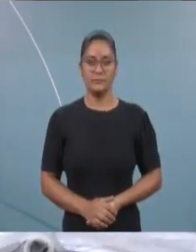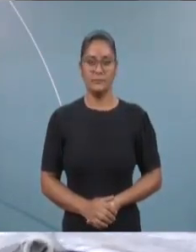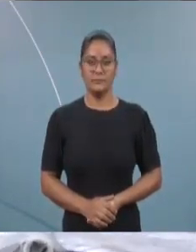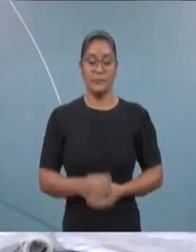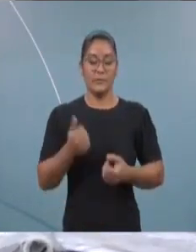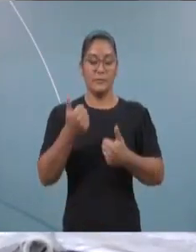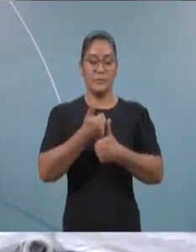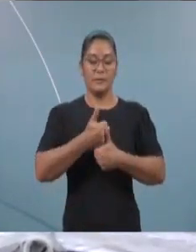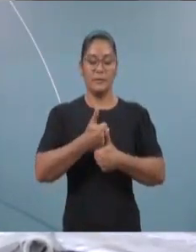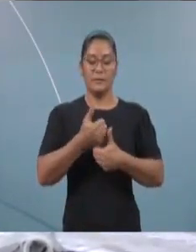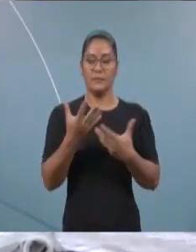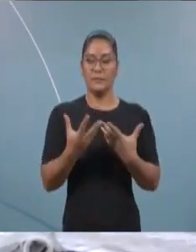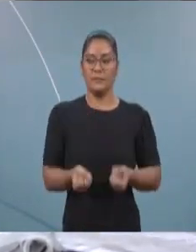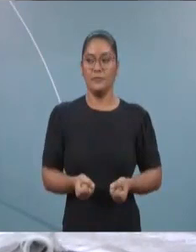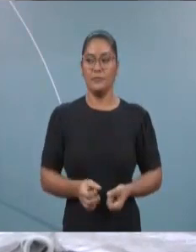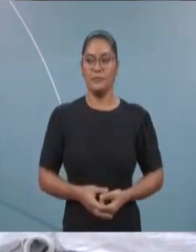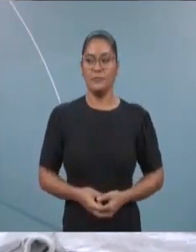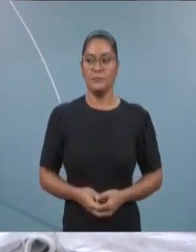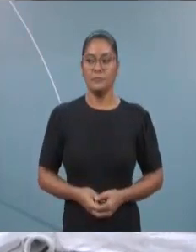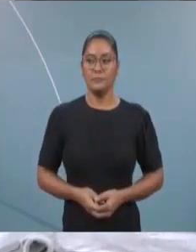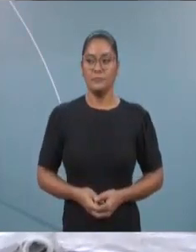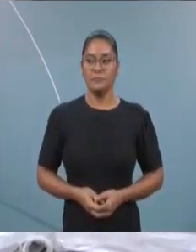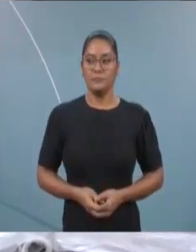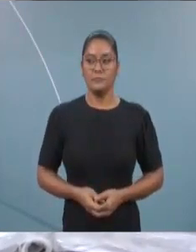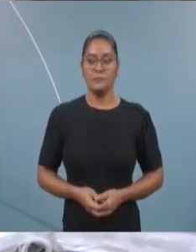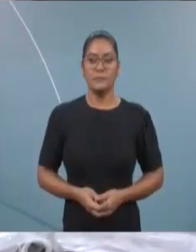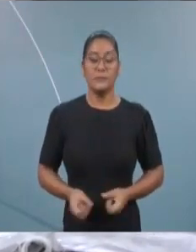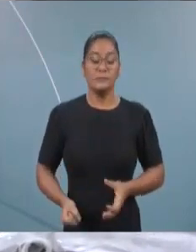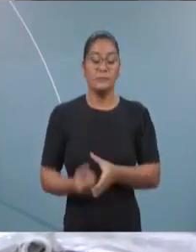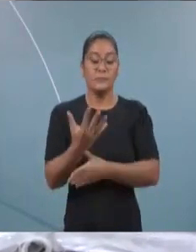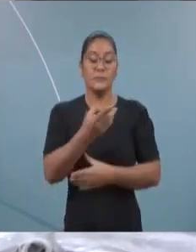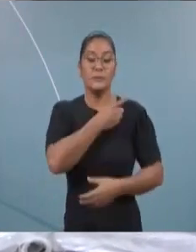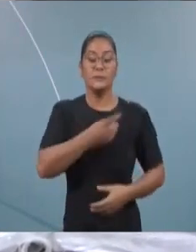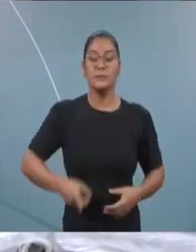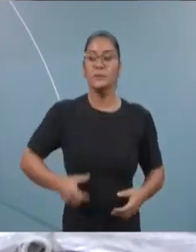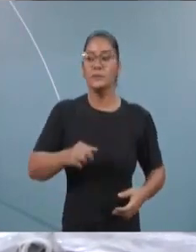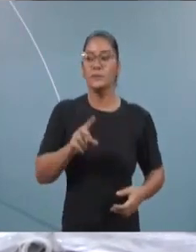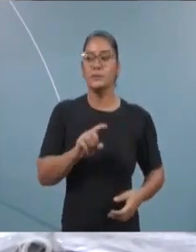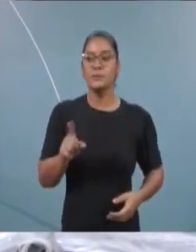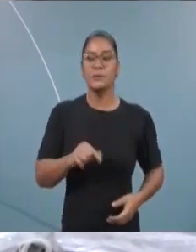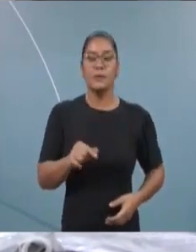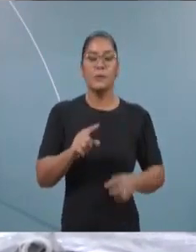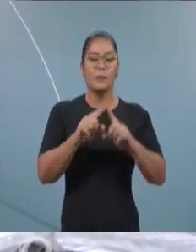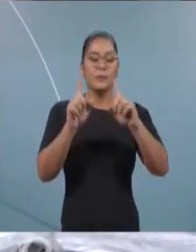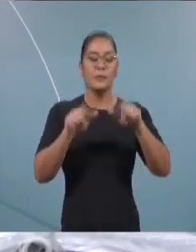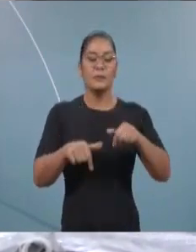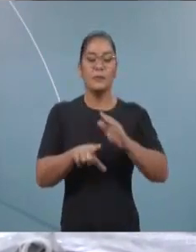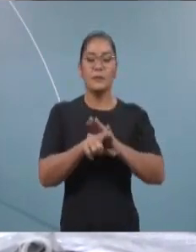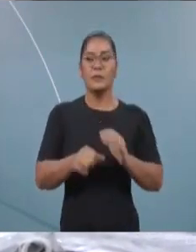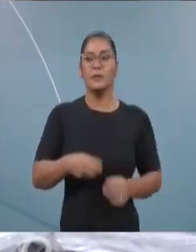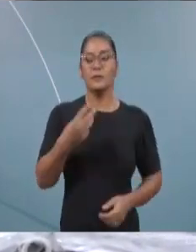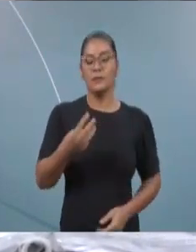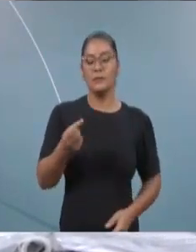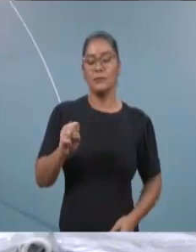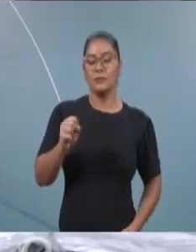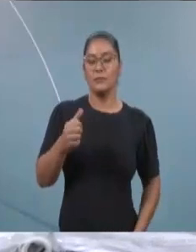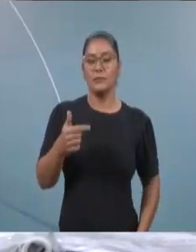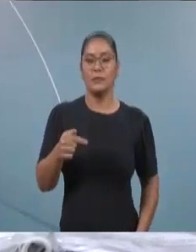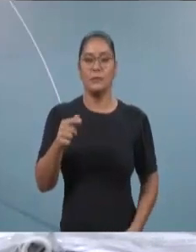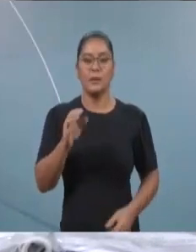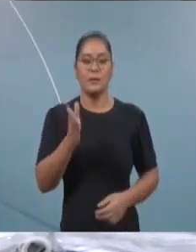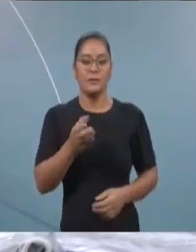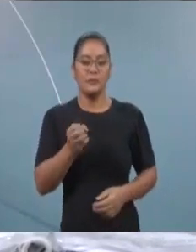substitutivo aprovado iniciativa Deputado Luiz Eduardo projeto de lei número 36 387/2021